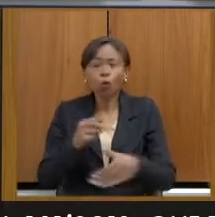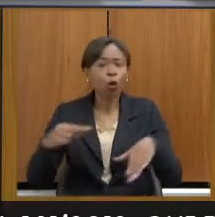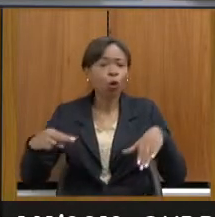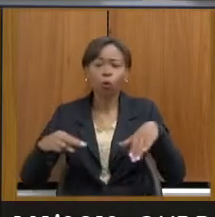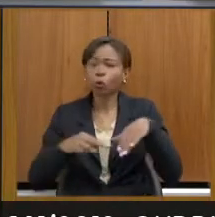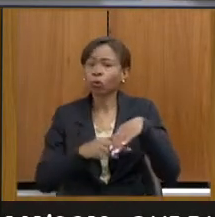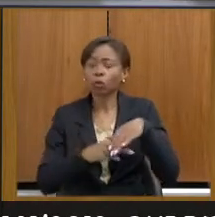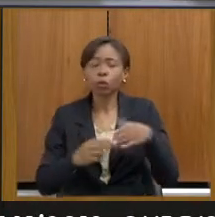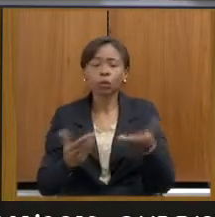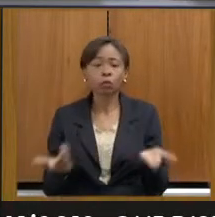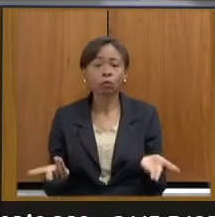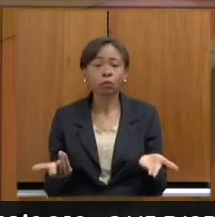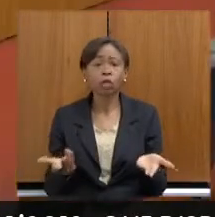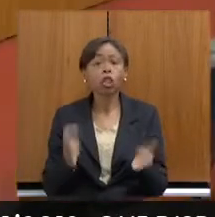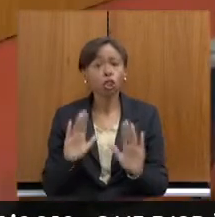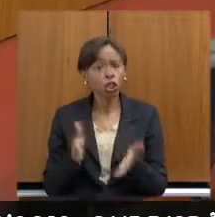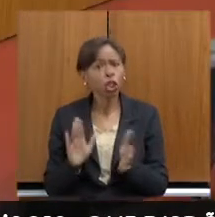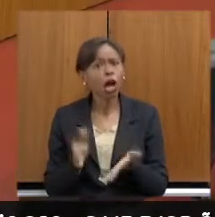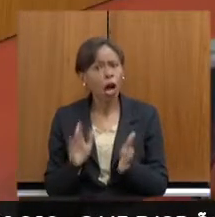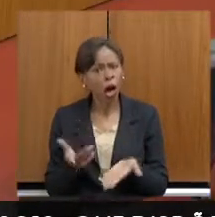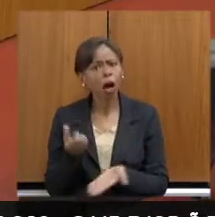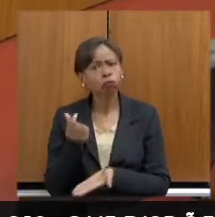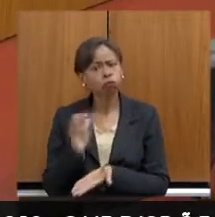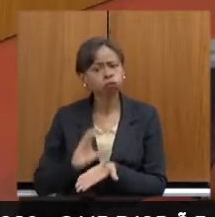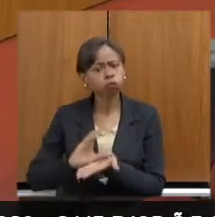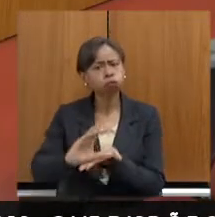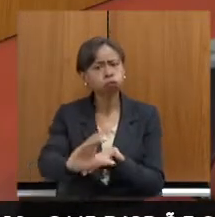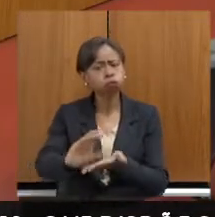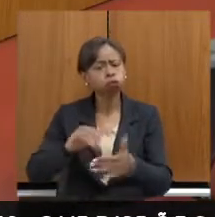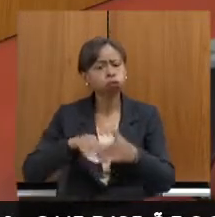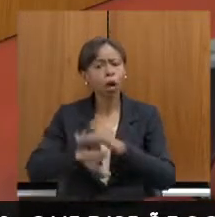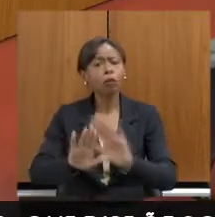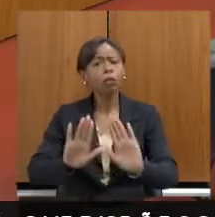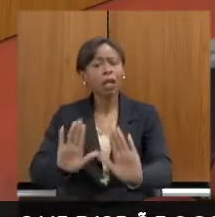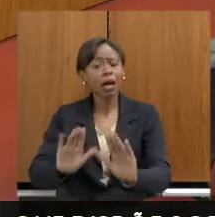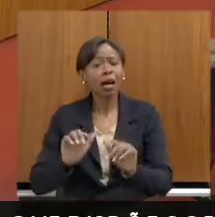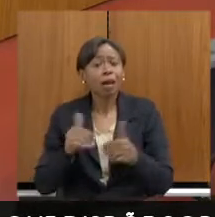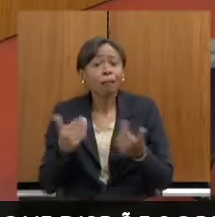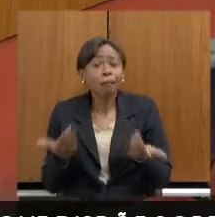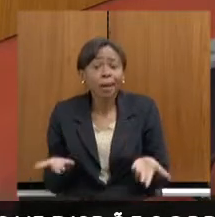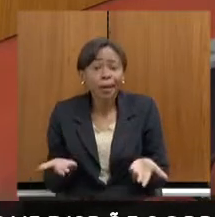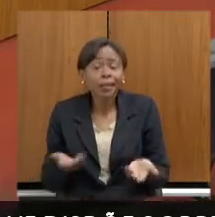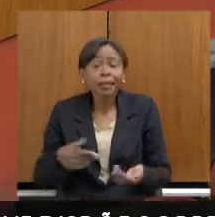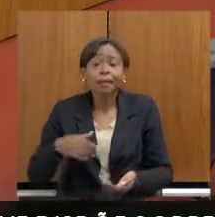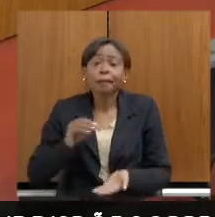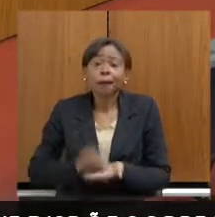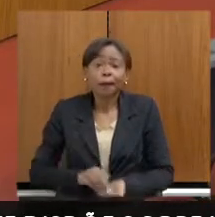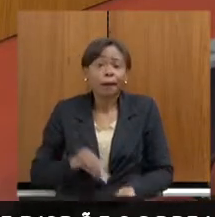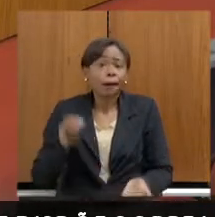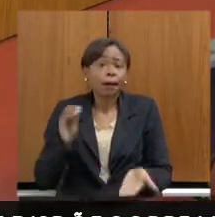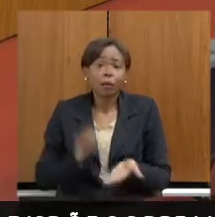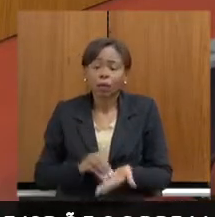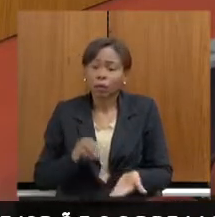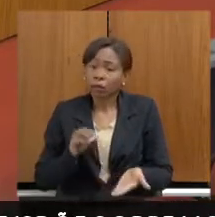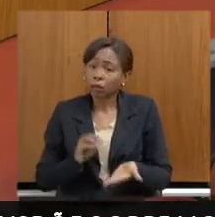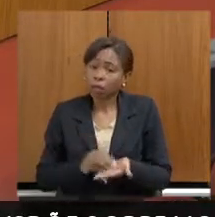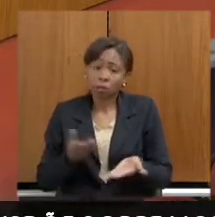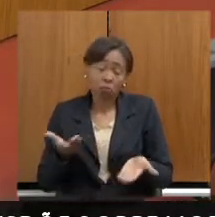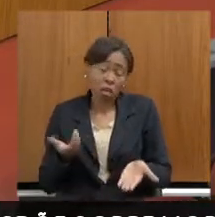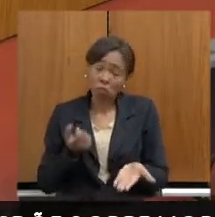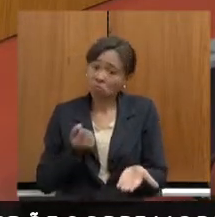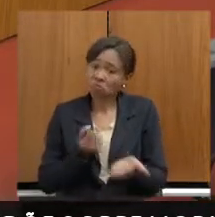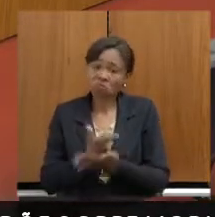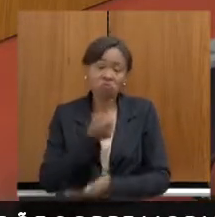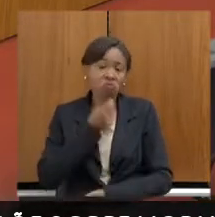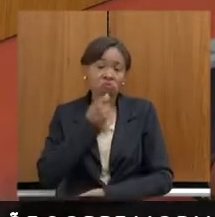os recursos depositados cada dia que passa a gente sabe que há uma defasagem muito grande e interessante que o